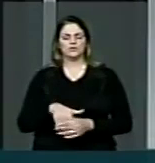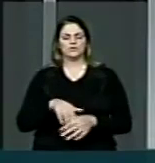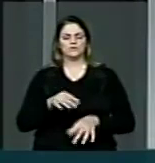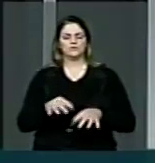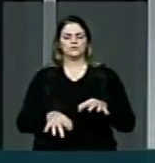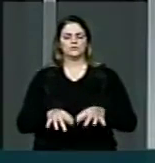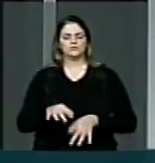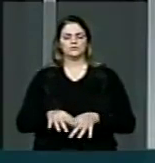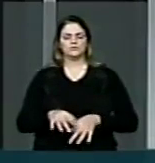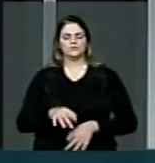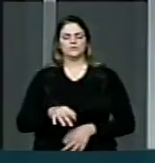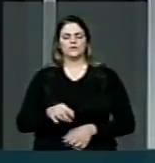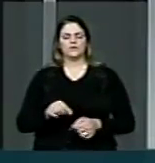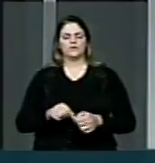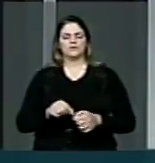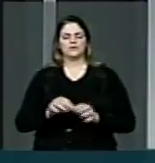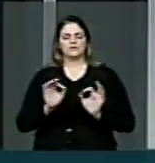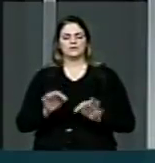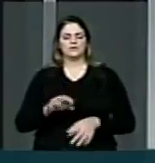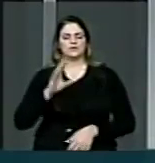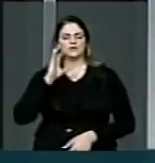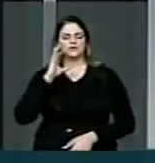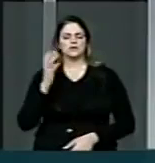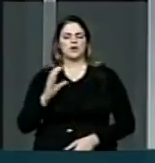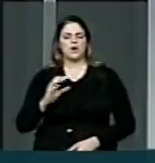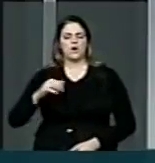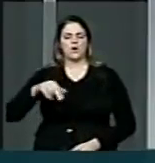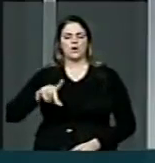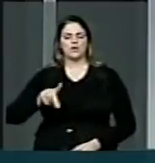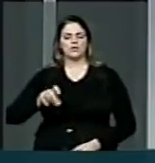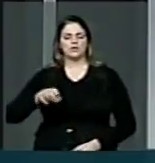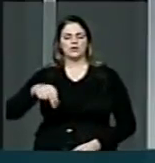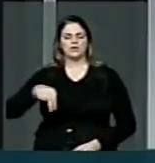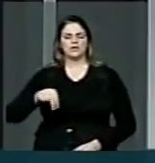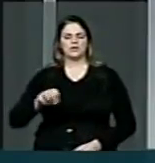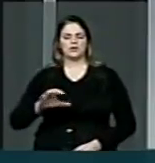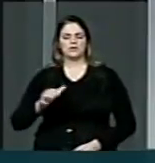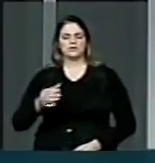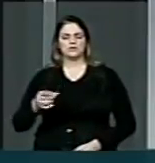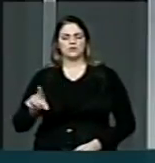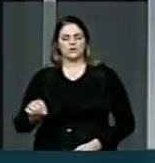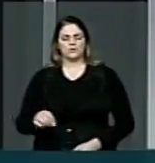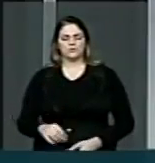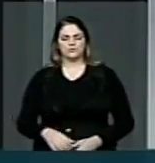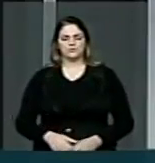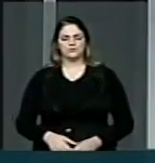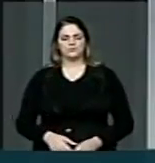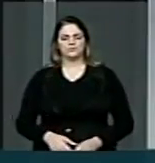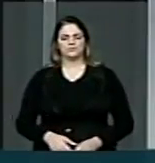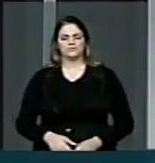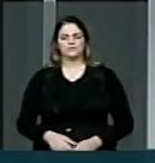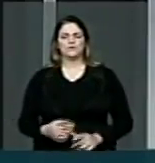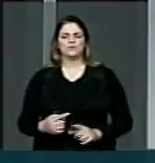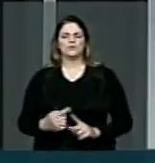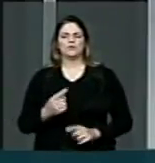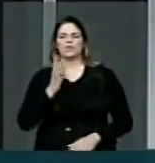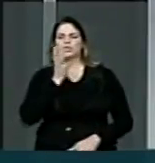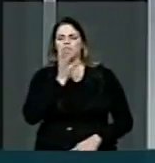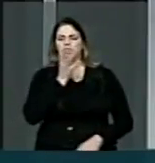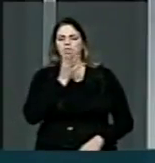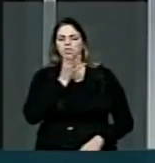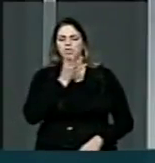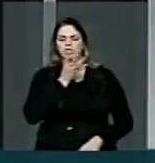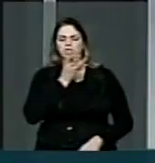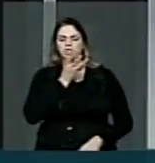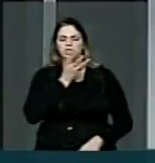exará a condenação do candidato e descumpra a causa de inelegibilidade. Fica muito tempo, deputada. O